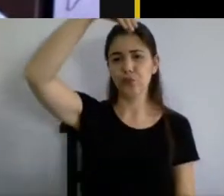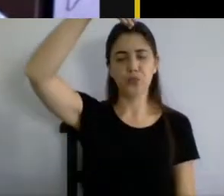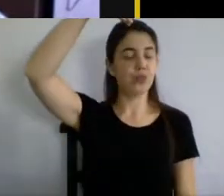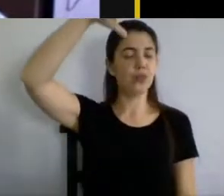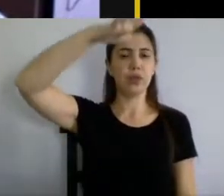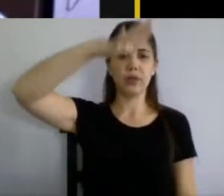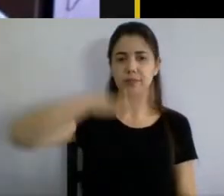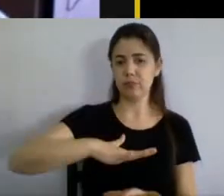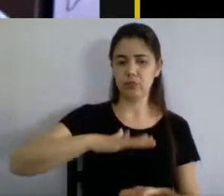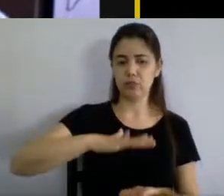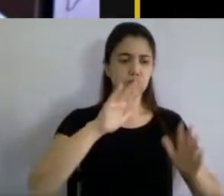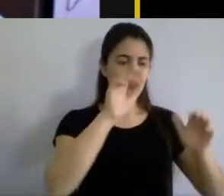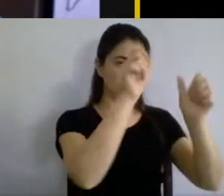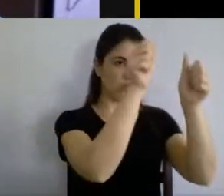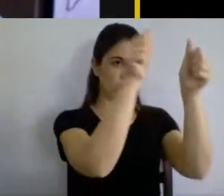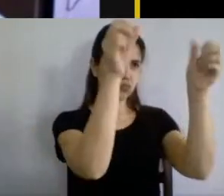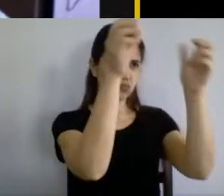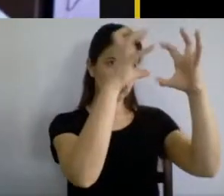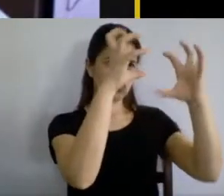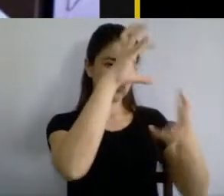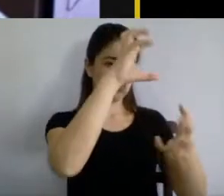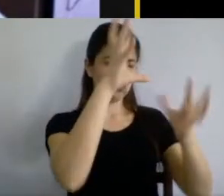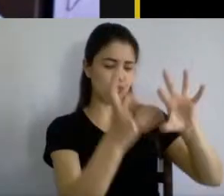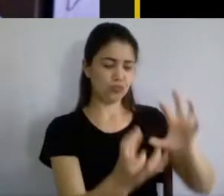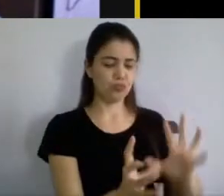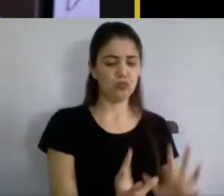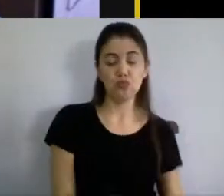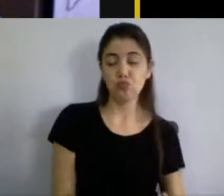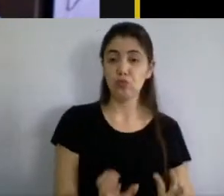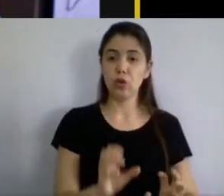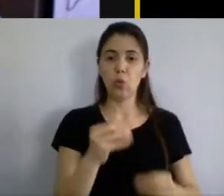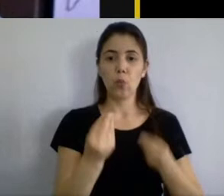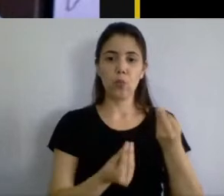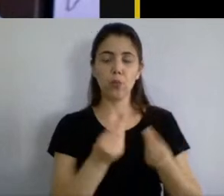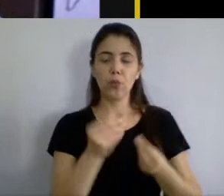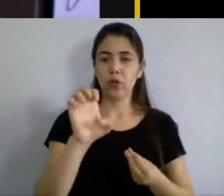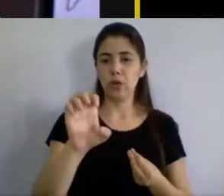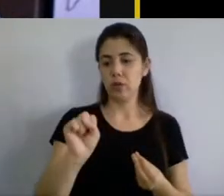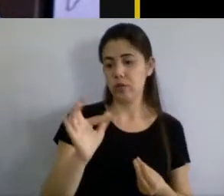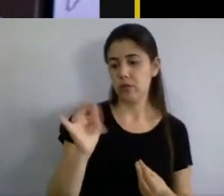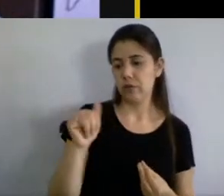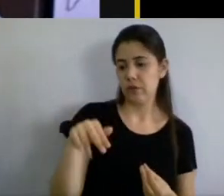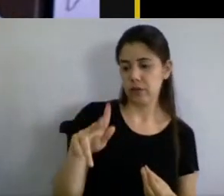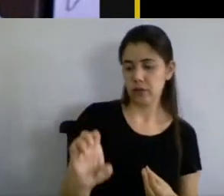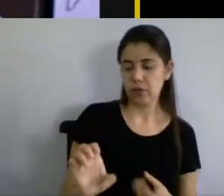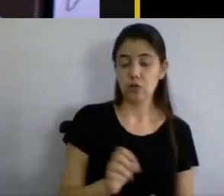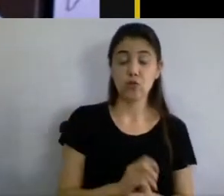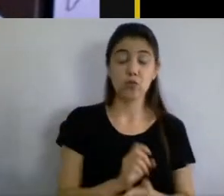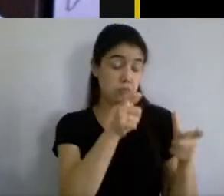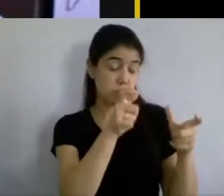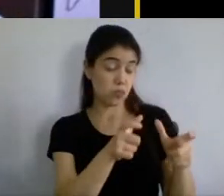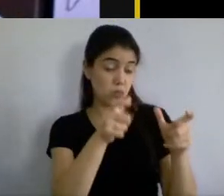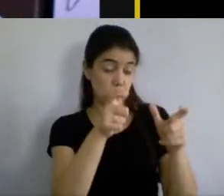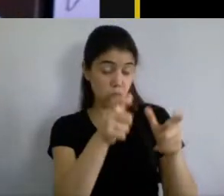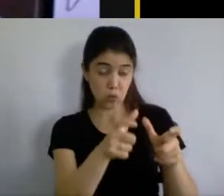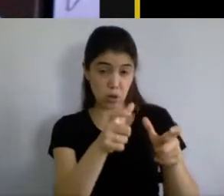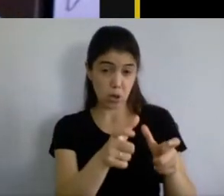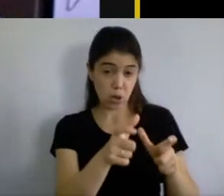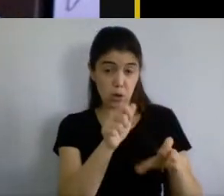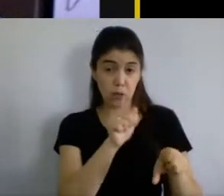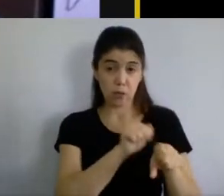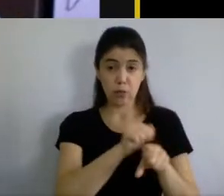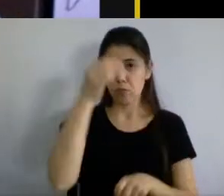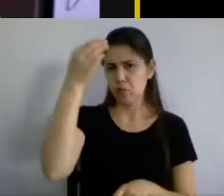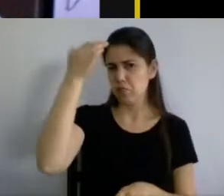são dispostas segundo uma ordem determinada de lugares físicos imaginários que Aristóteles chamou de